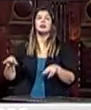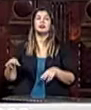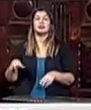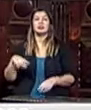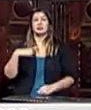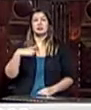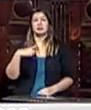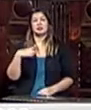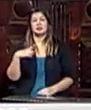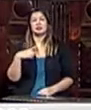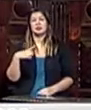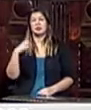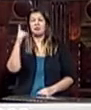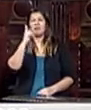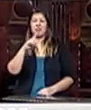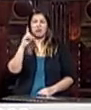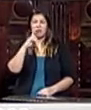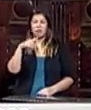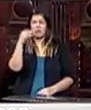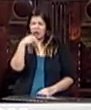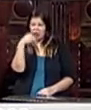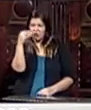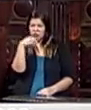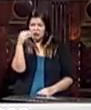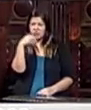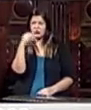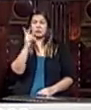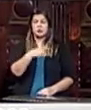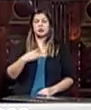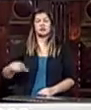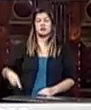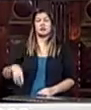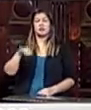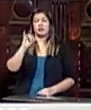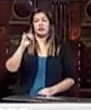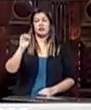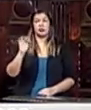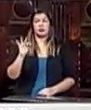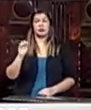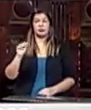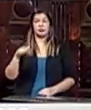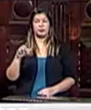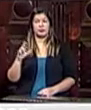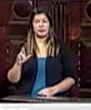e sendo um fraco, o presidente Itamar Franco,